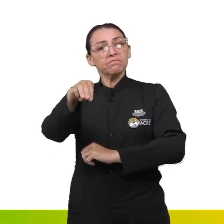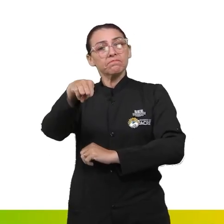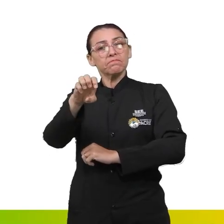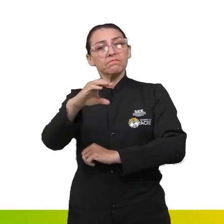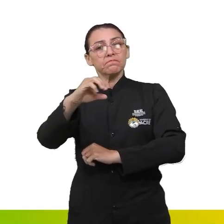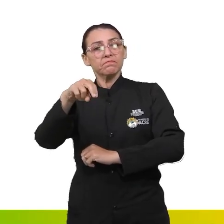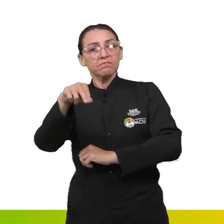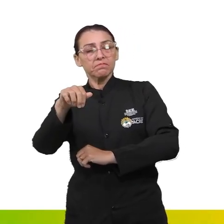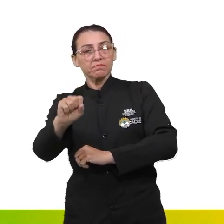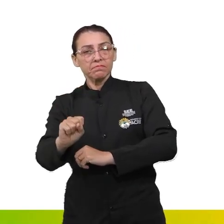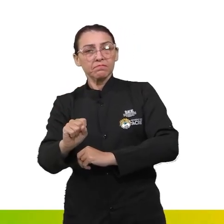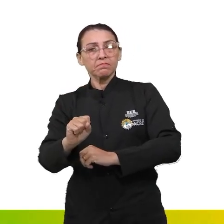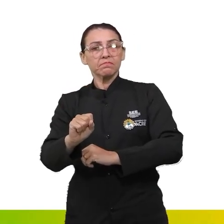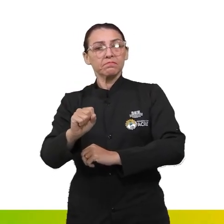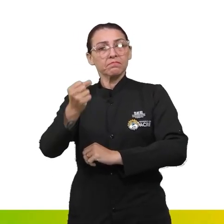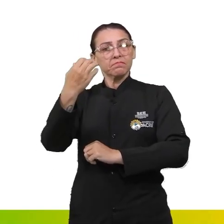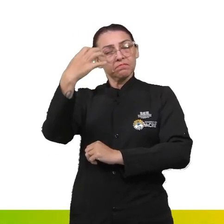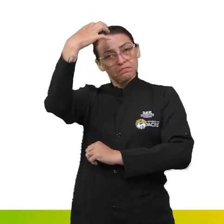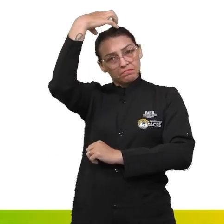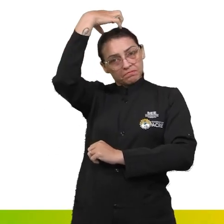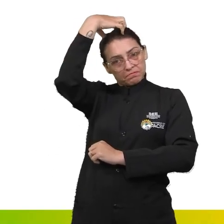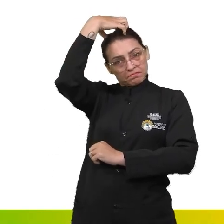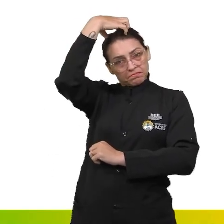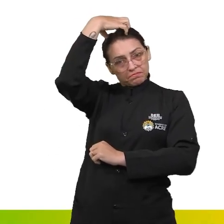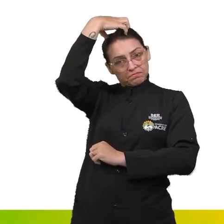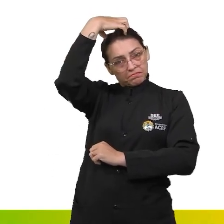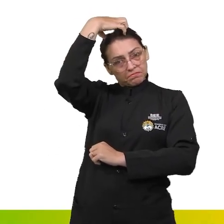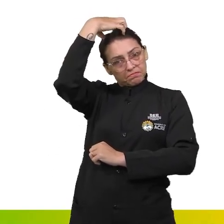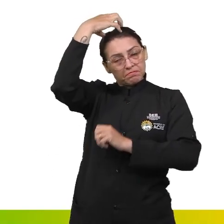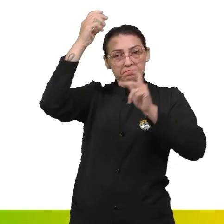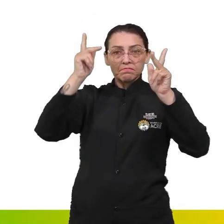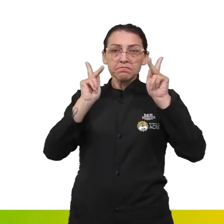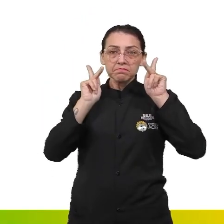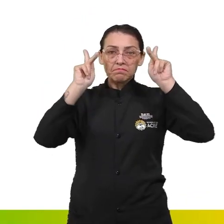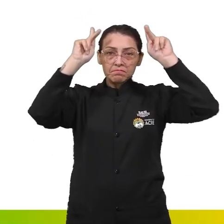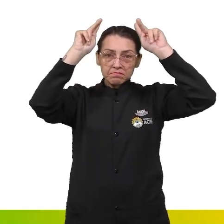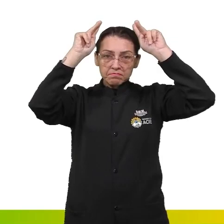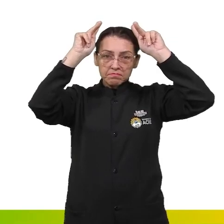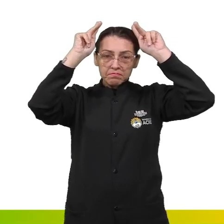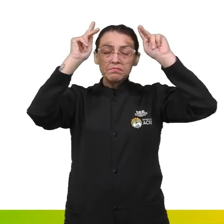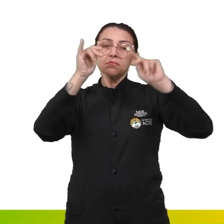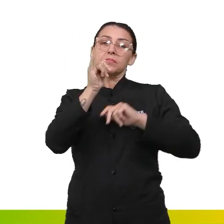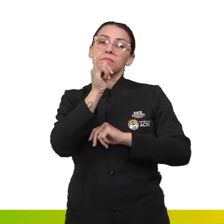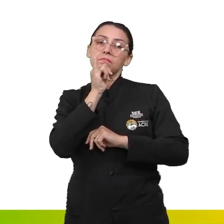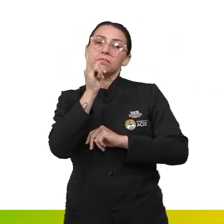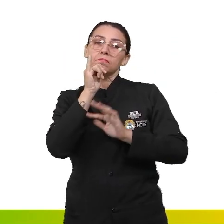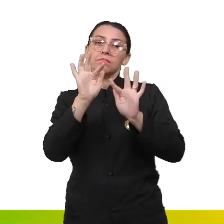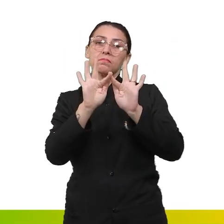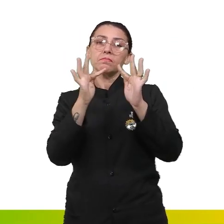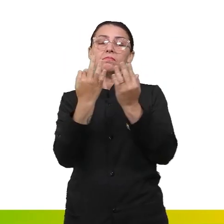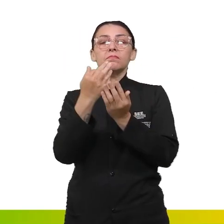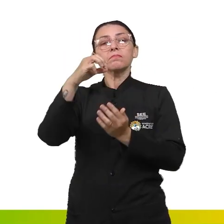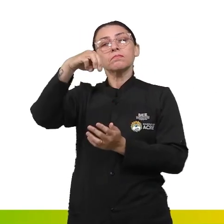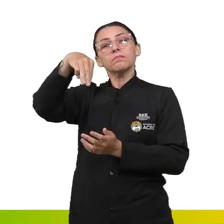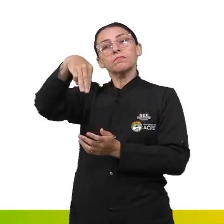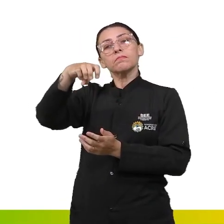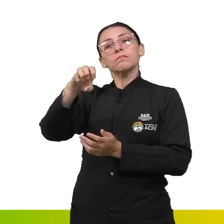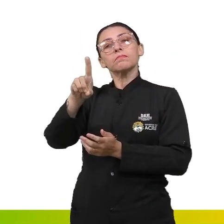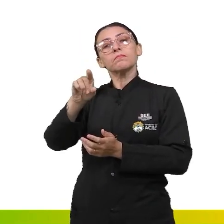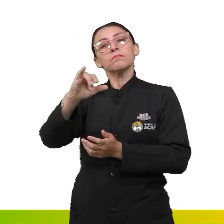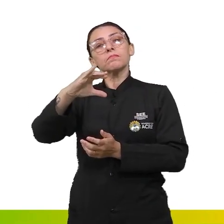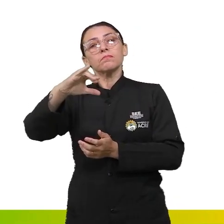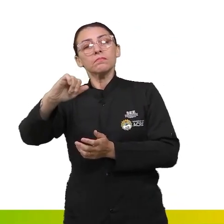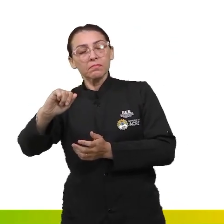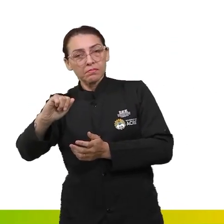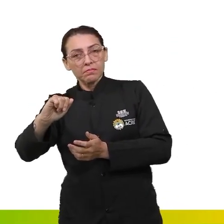Os mecenas são príncipes e papas, como por exemplo a família Médici, na Itália,